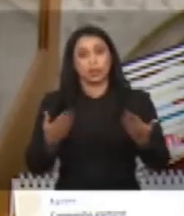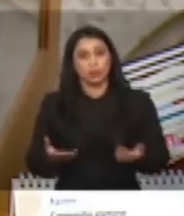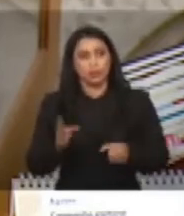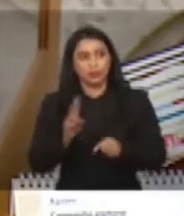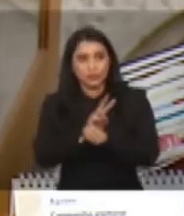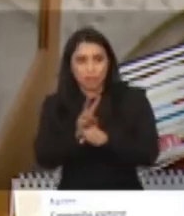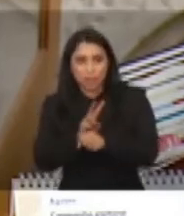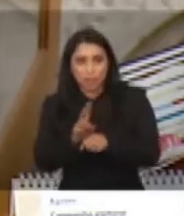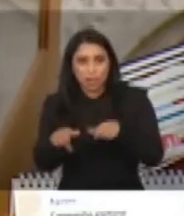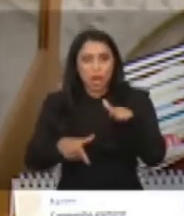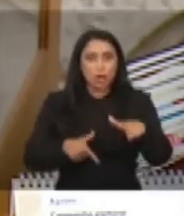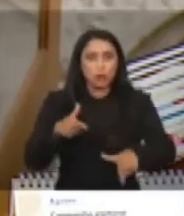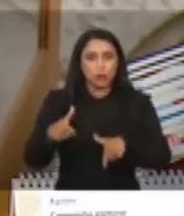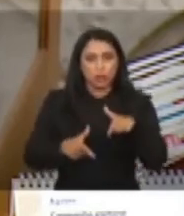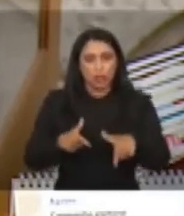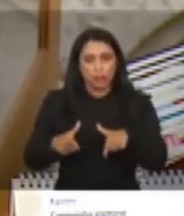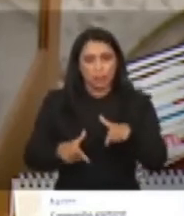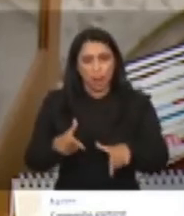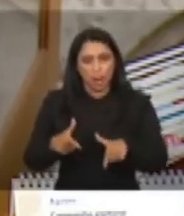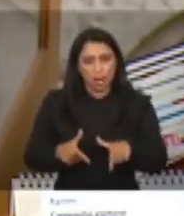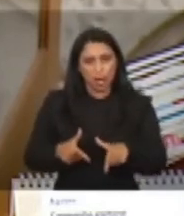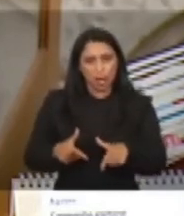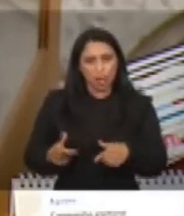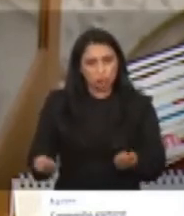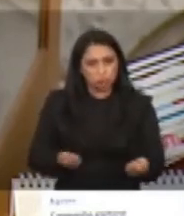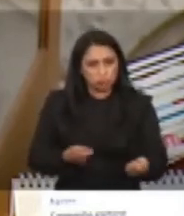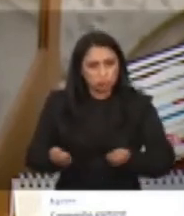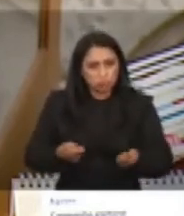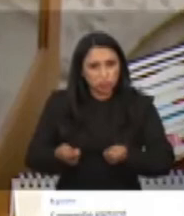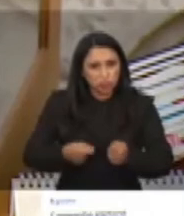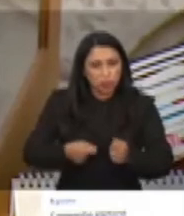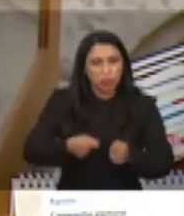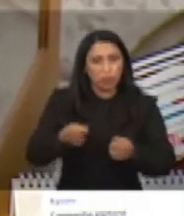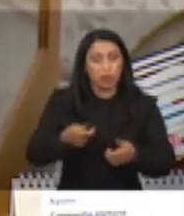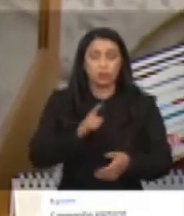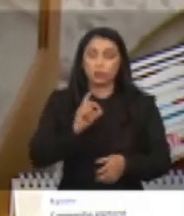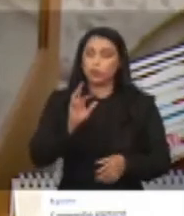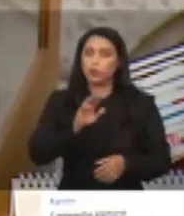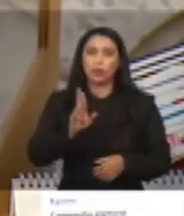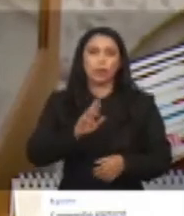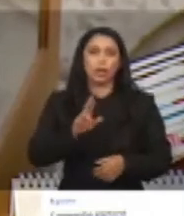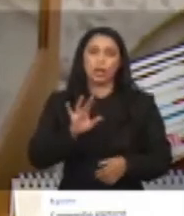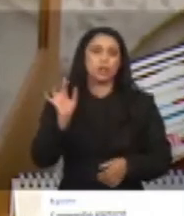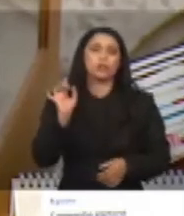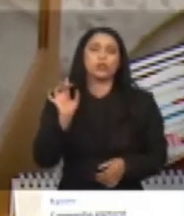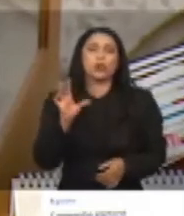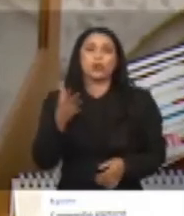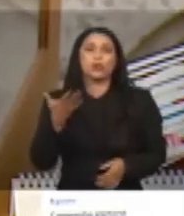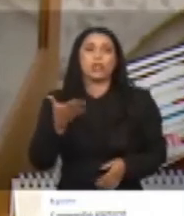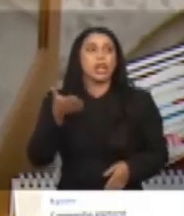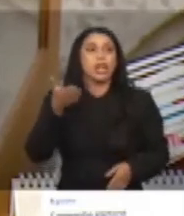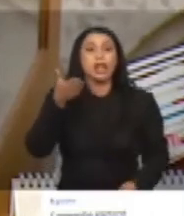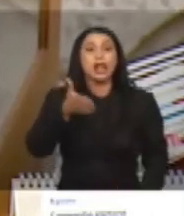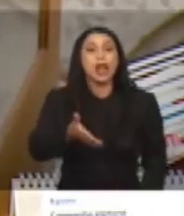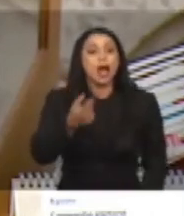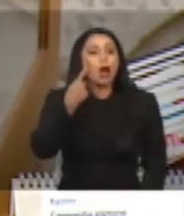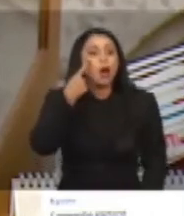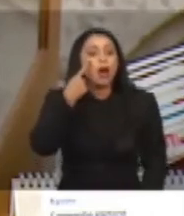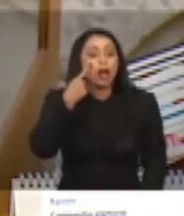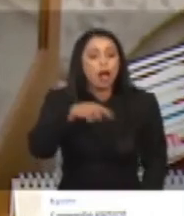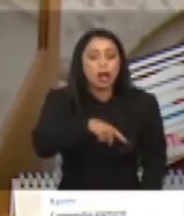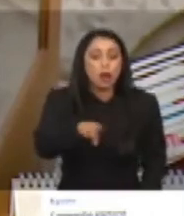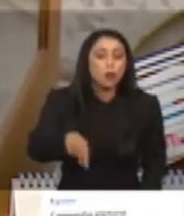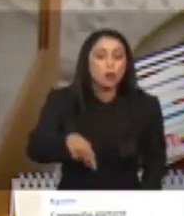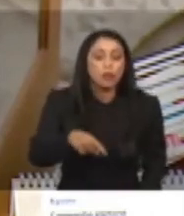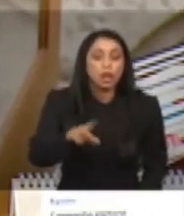Fiscalizar a atividade minerária não é apenas, abro aspas, ir na mina e olhar um buraco,